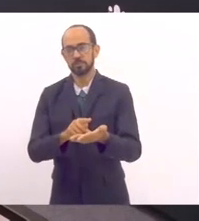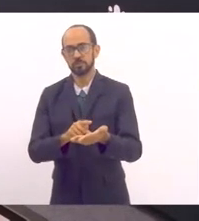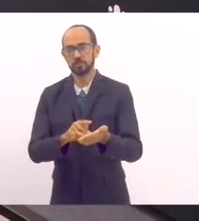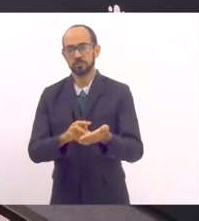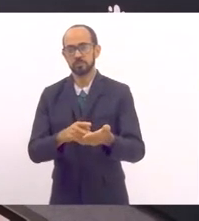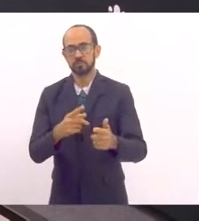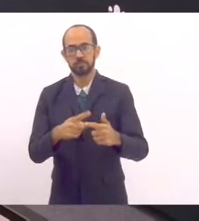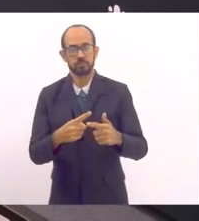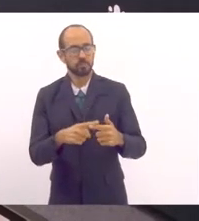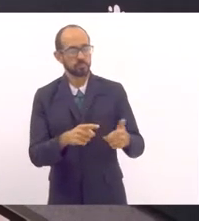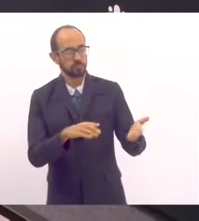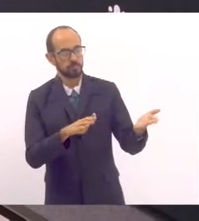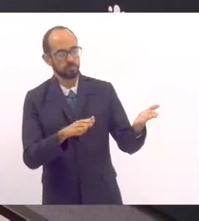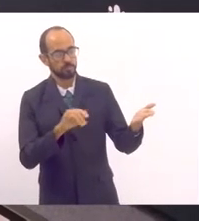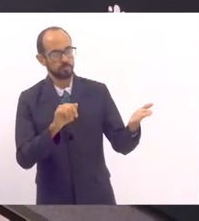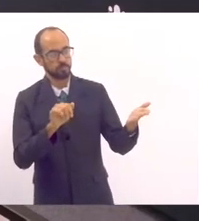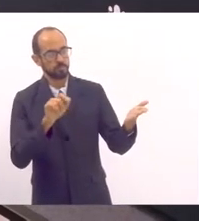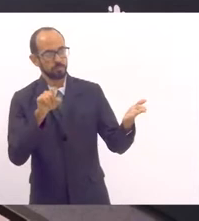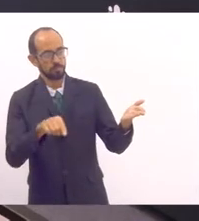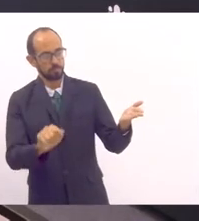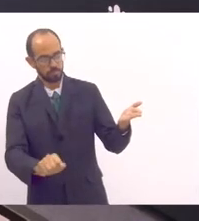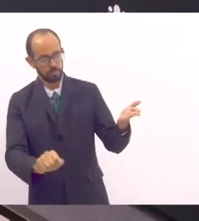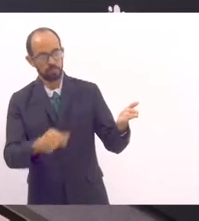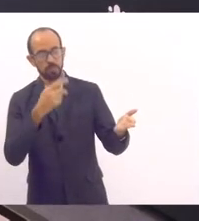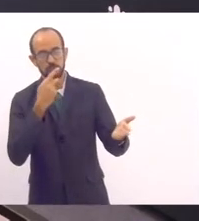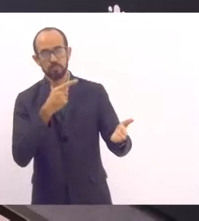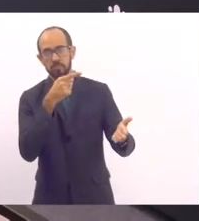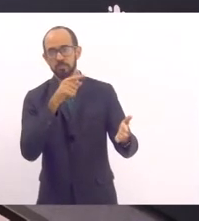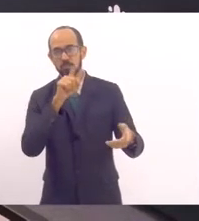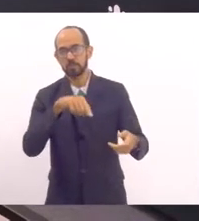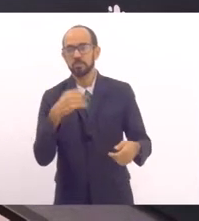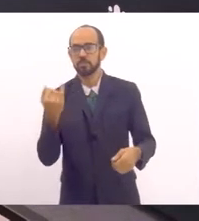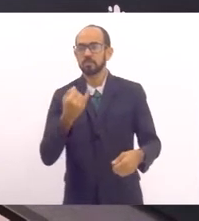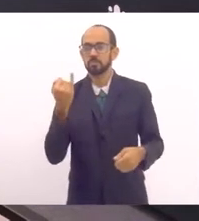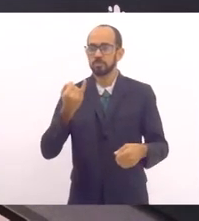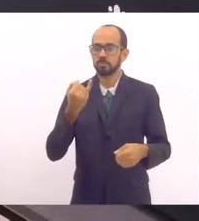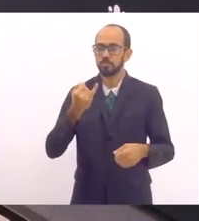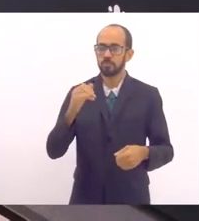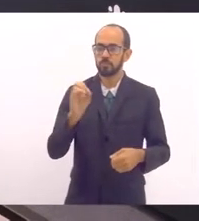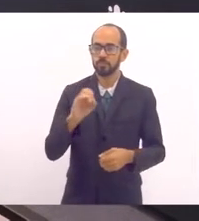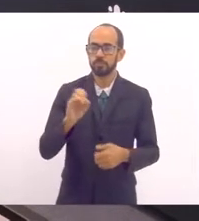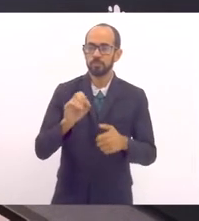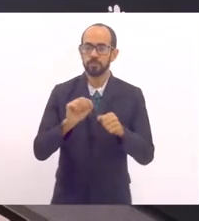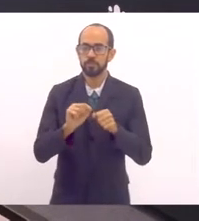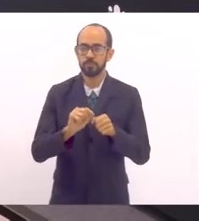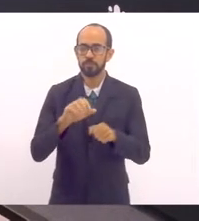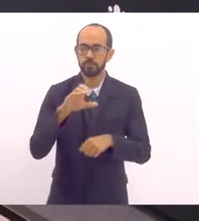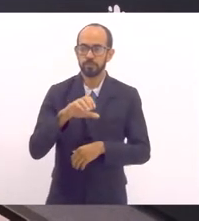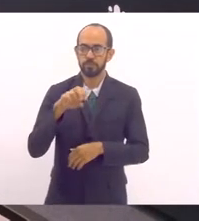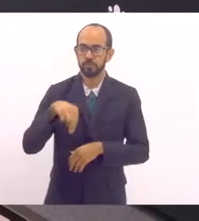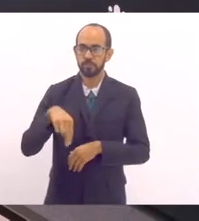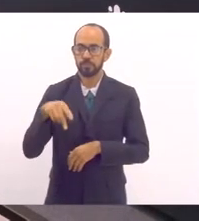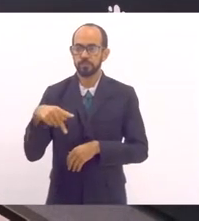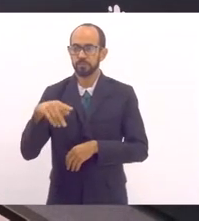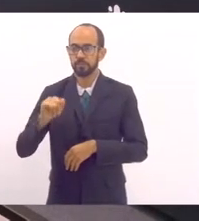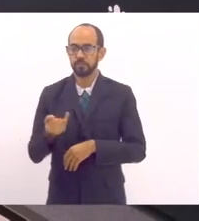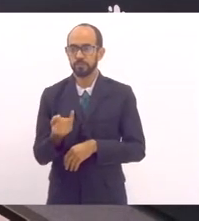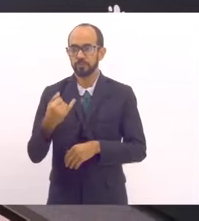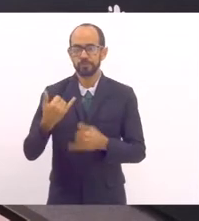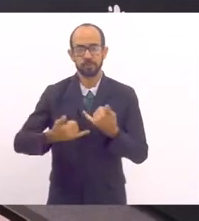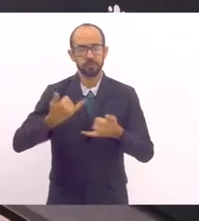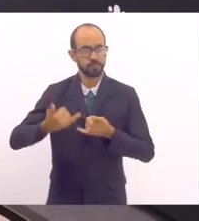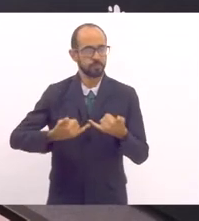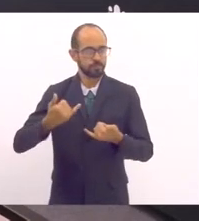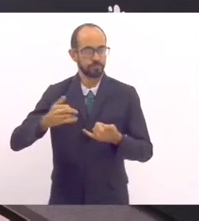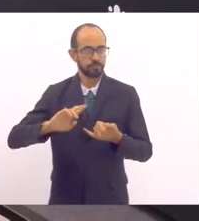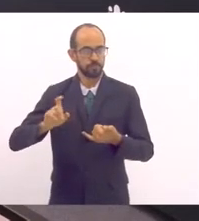BA falou é uma realidade, deputada. Ninguém tira um CNPJ para brincar de clubinho, não, né? Tem um